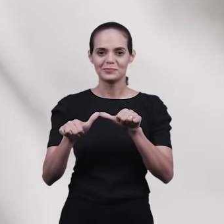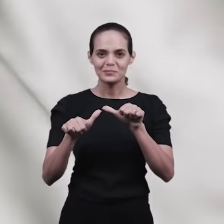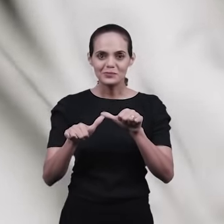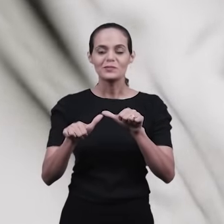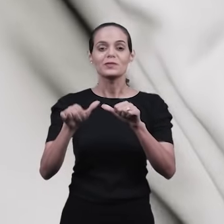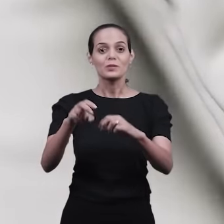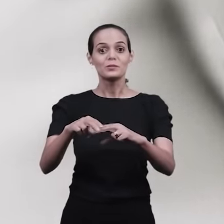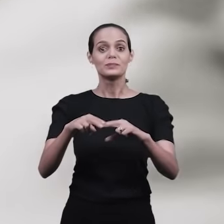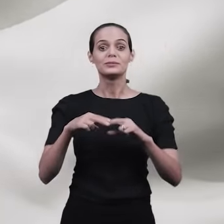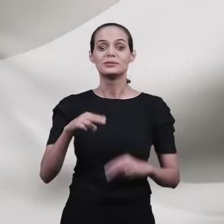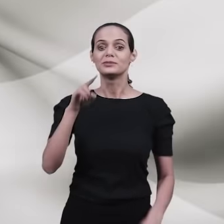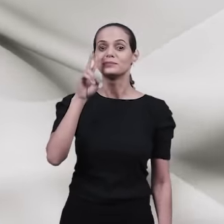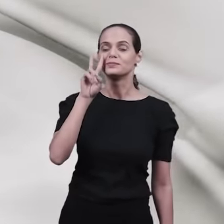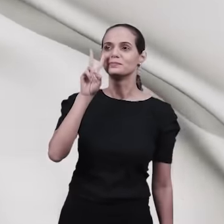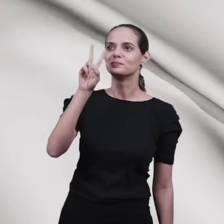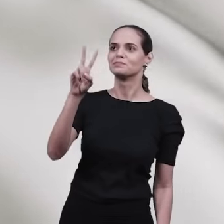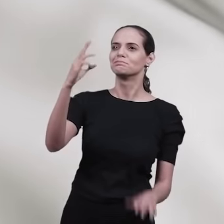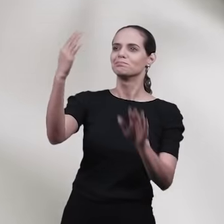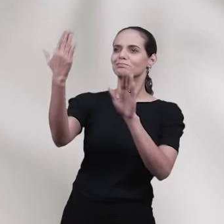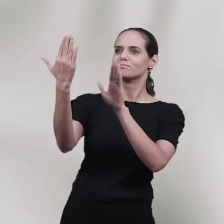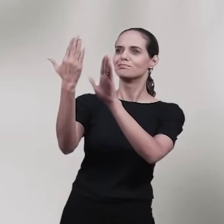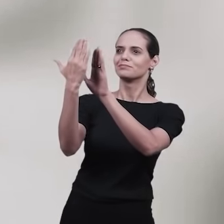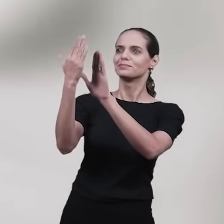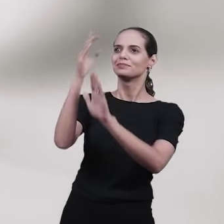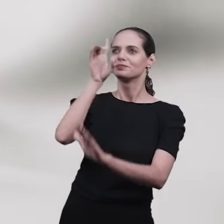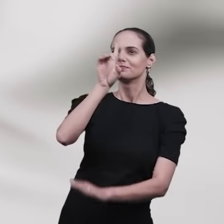para verem o vosso